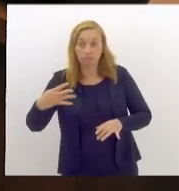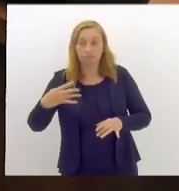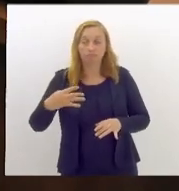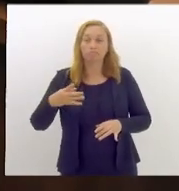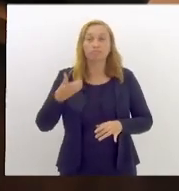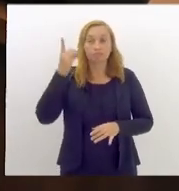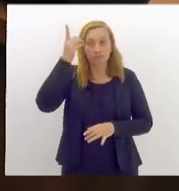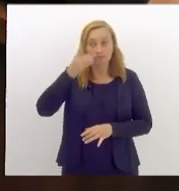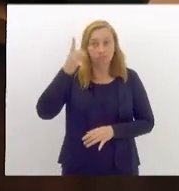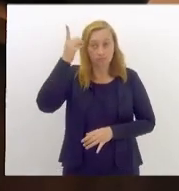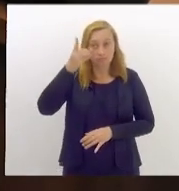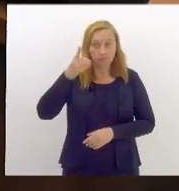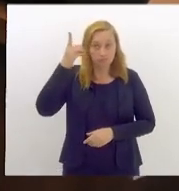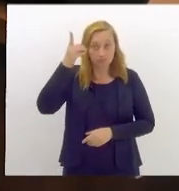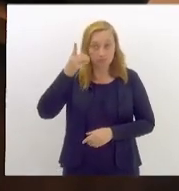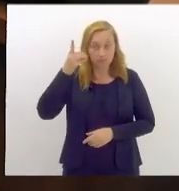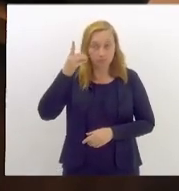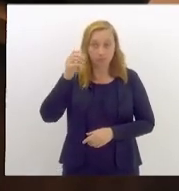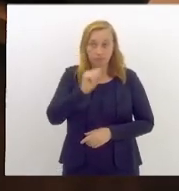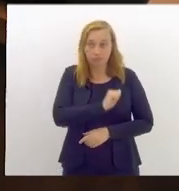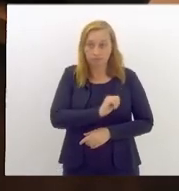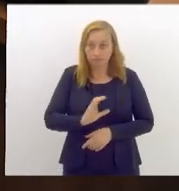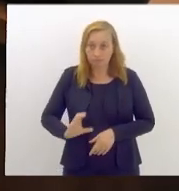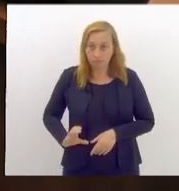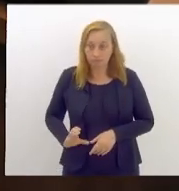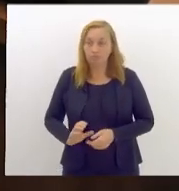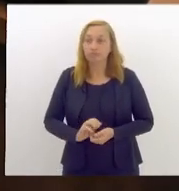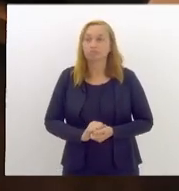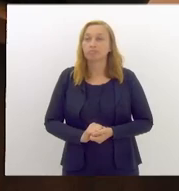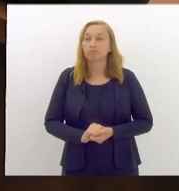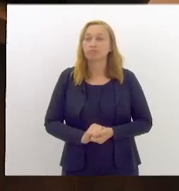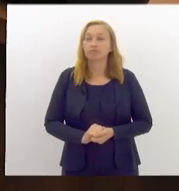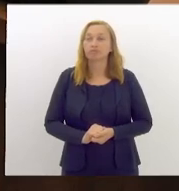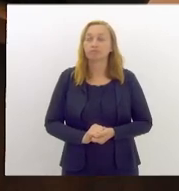Deputado André siciliano